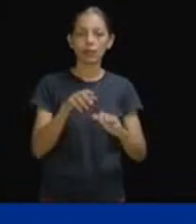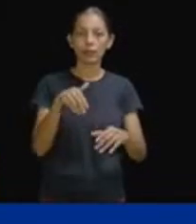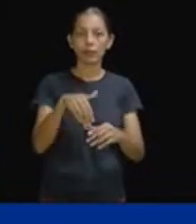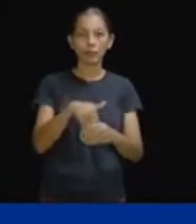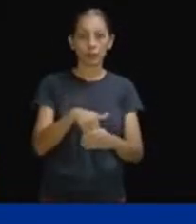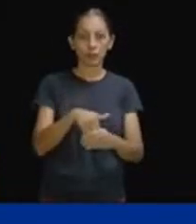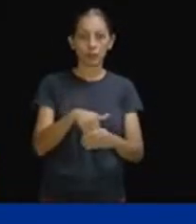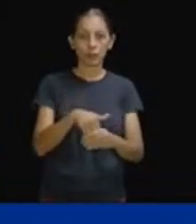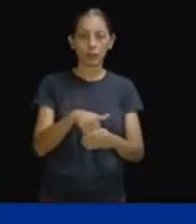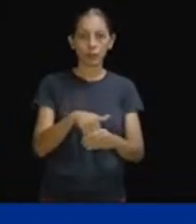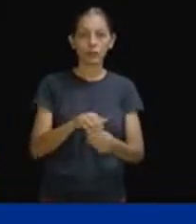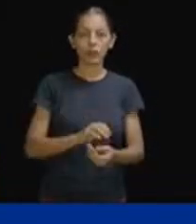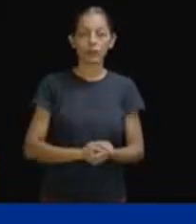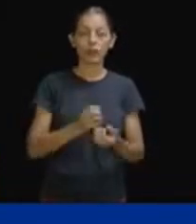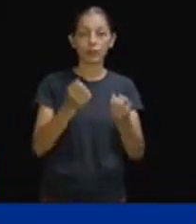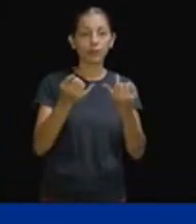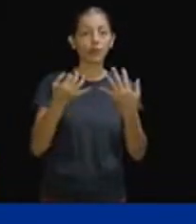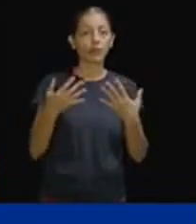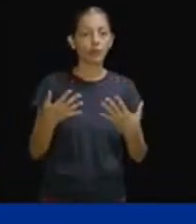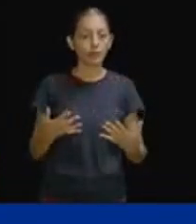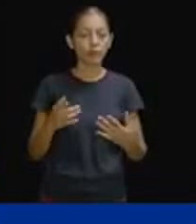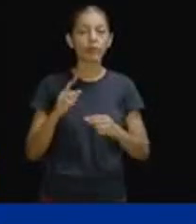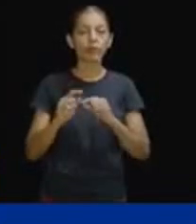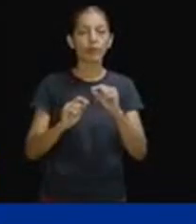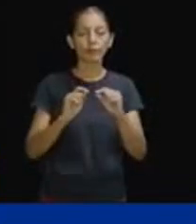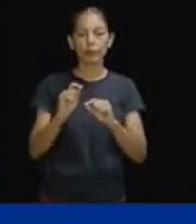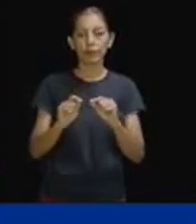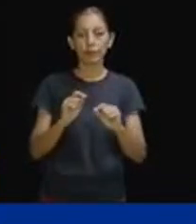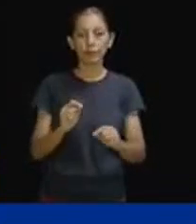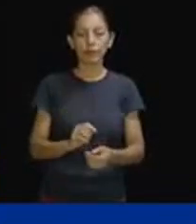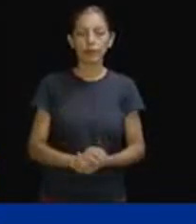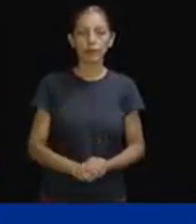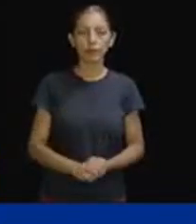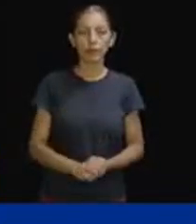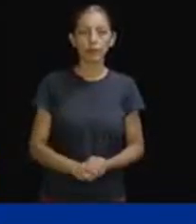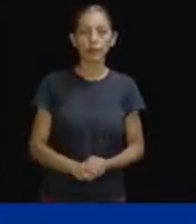ele realmente coloca na sua redação